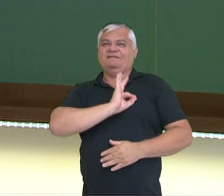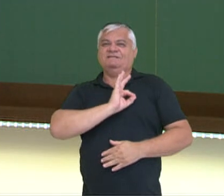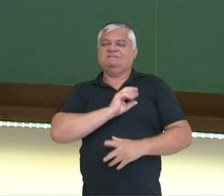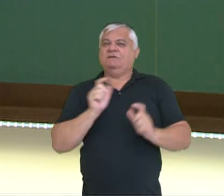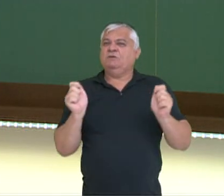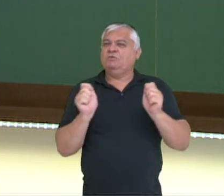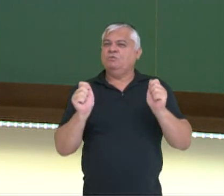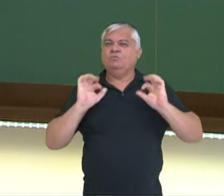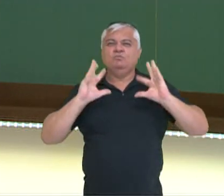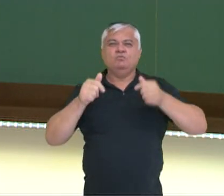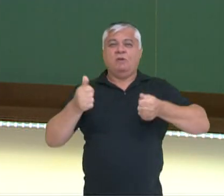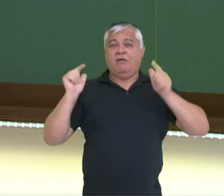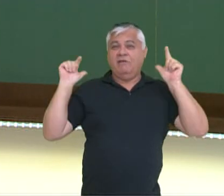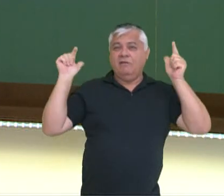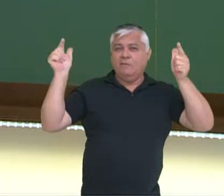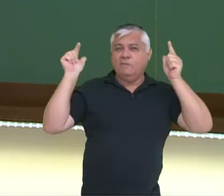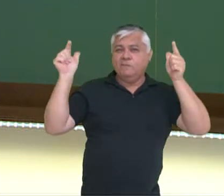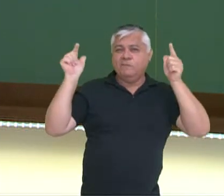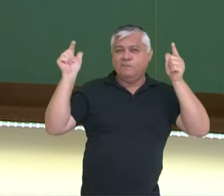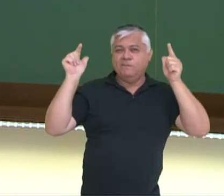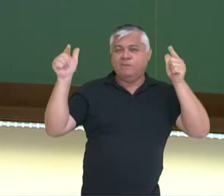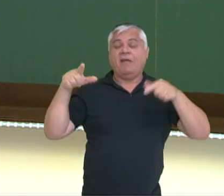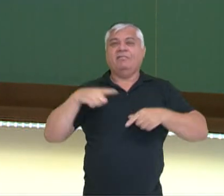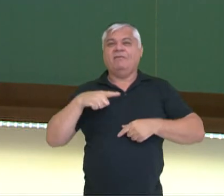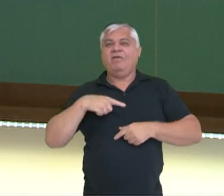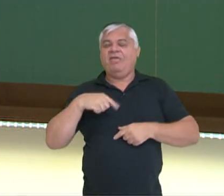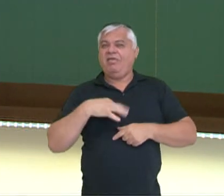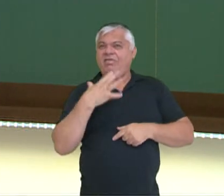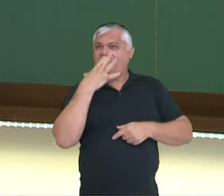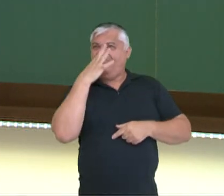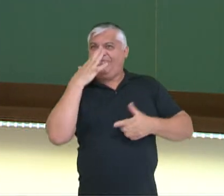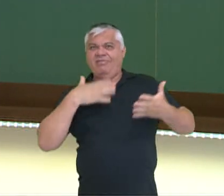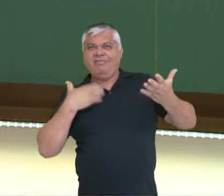de aventura, romance fantástico.